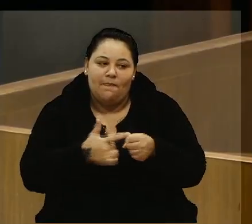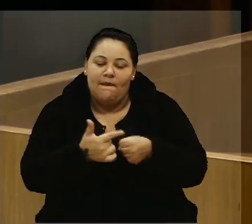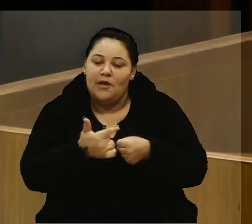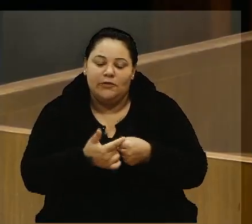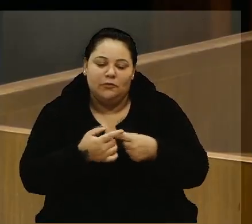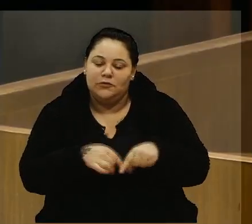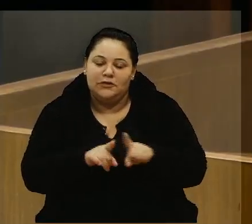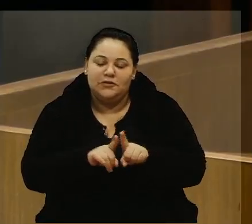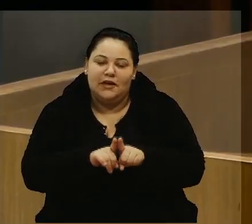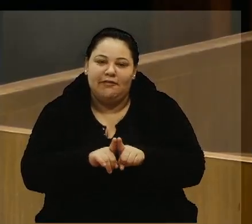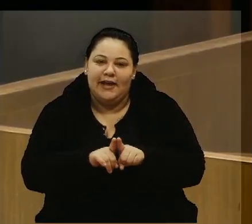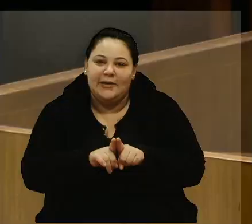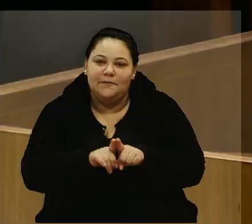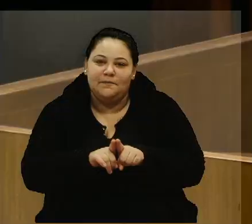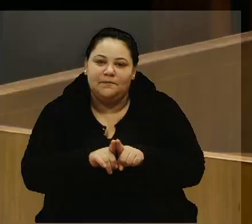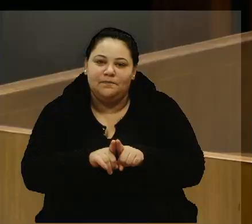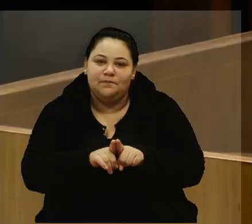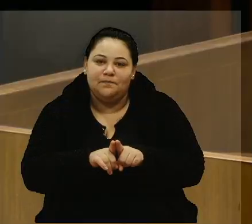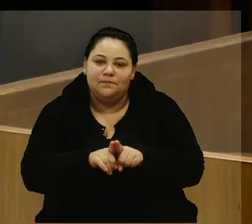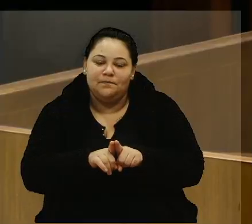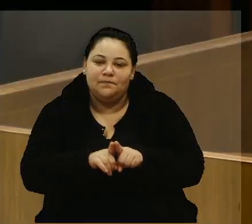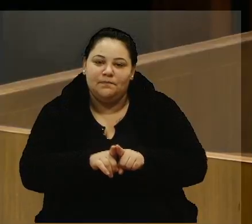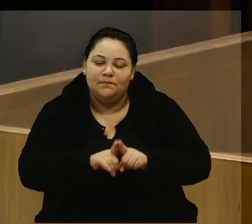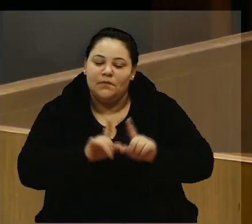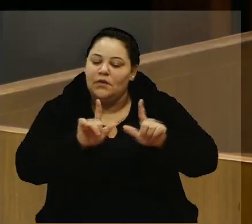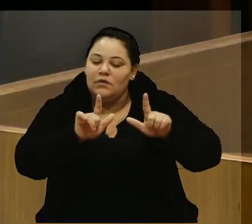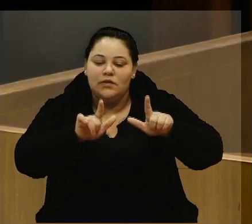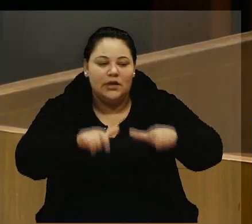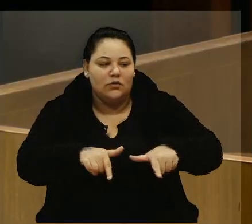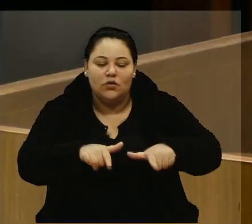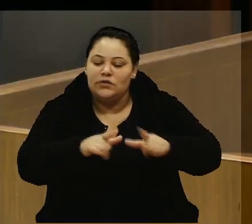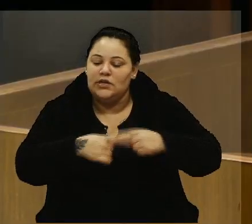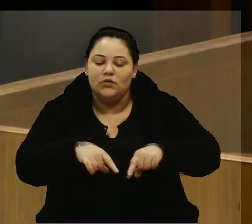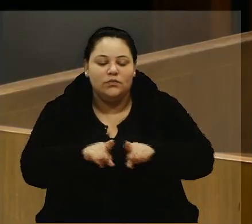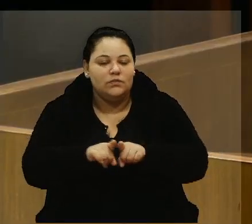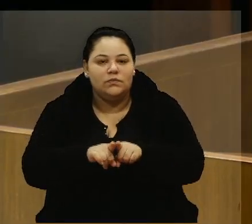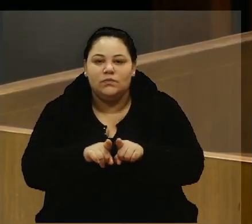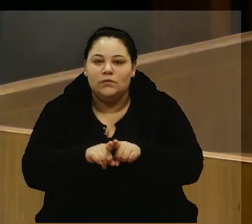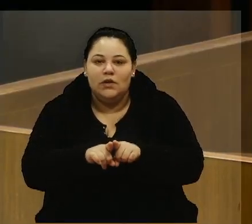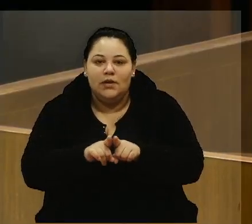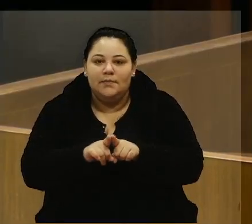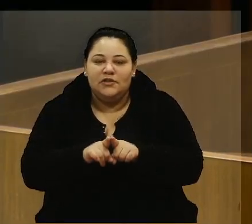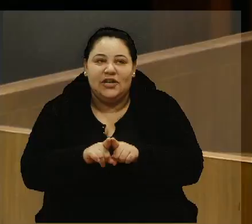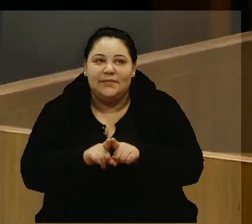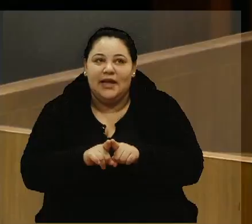Lá no Fogo de Chão, local, né, que será, vereador Iaco,